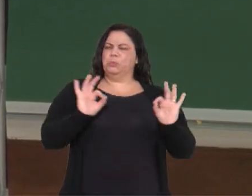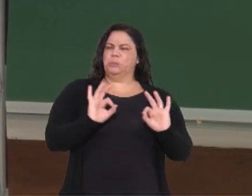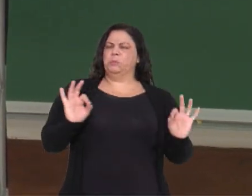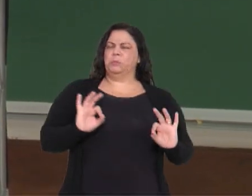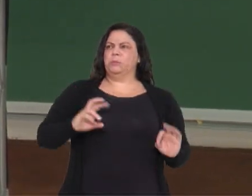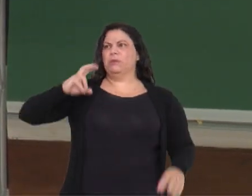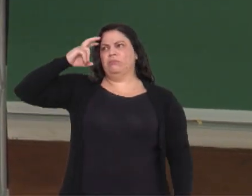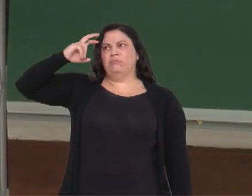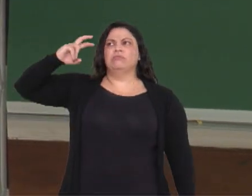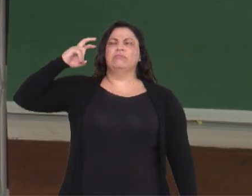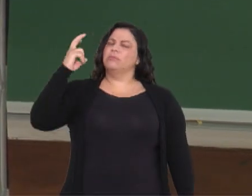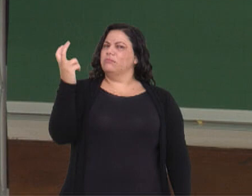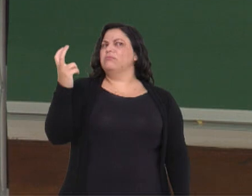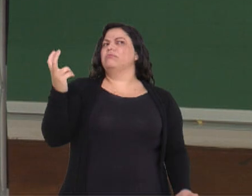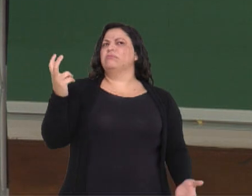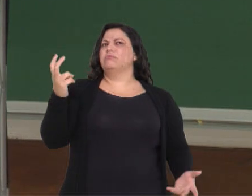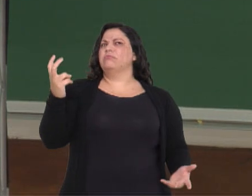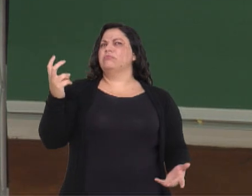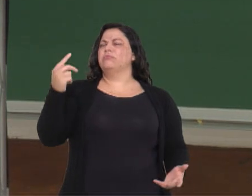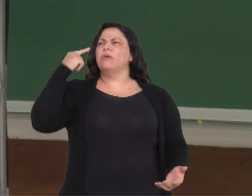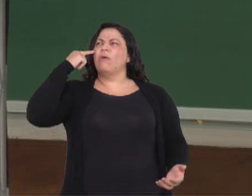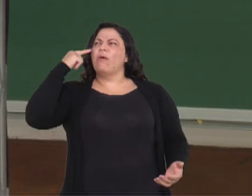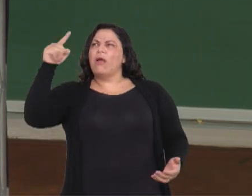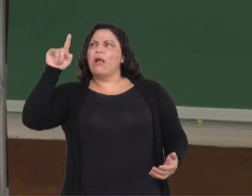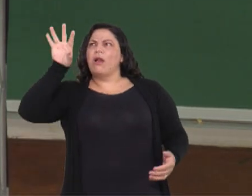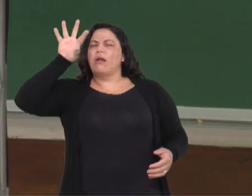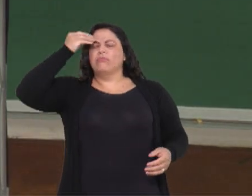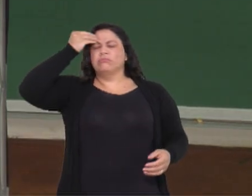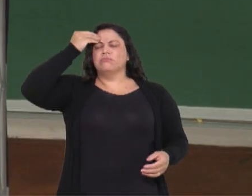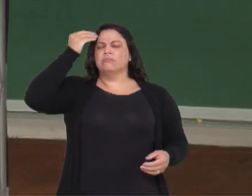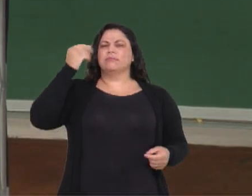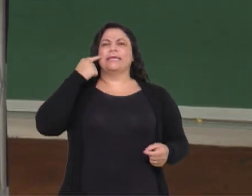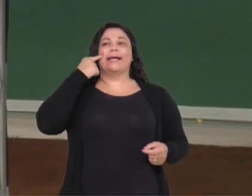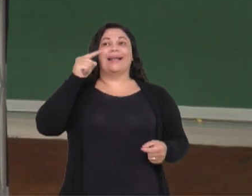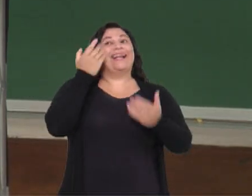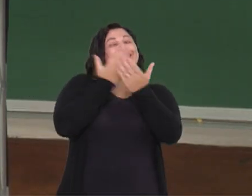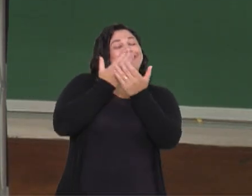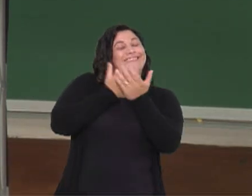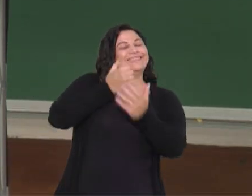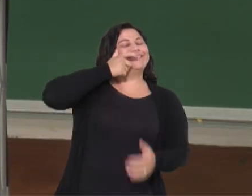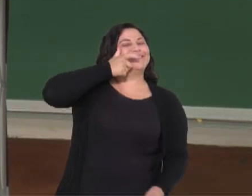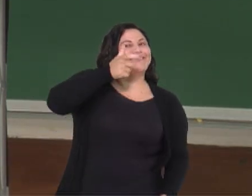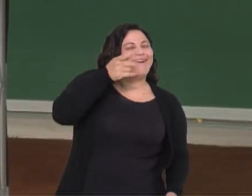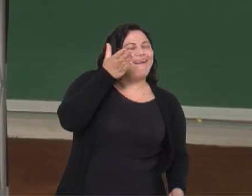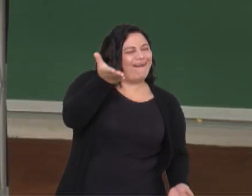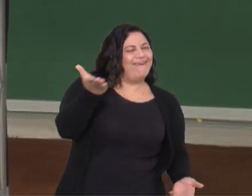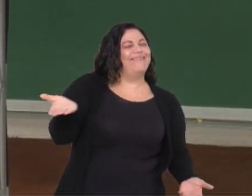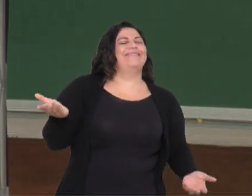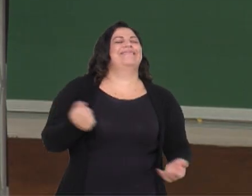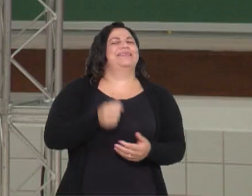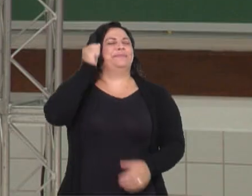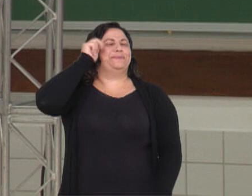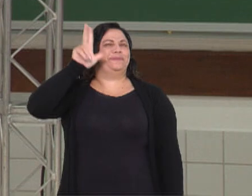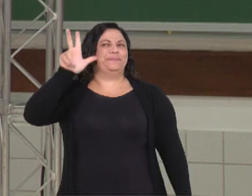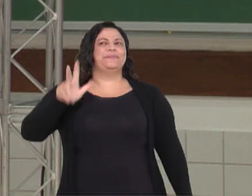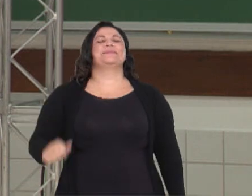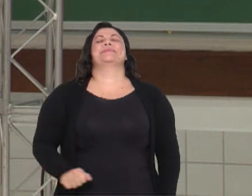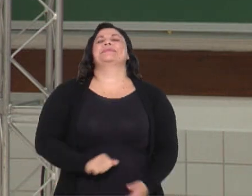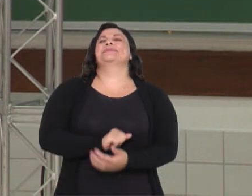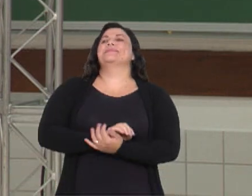genial, e usou o conhecimento dele em circunferência. Ele assistiu a nossa aula, tá vendo? Esperto ele. Vamos em frente,